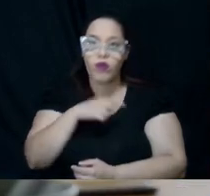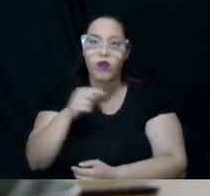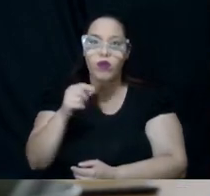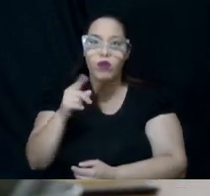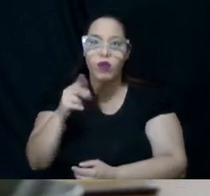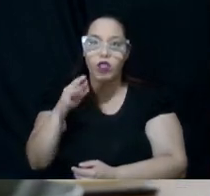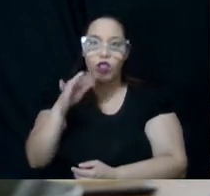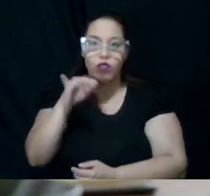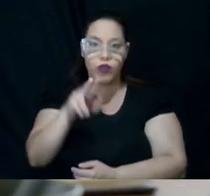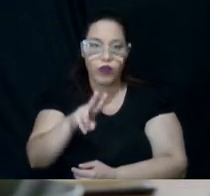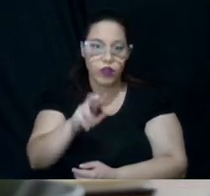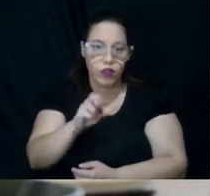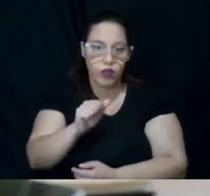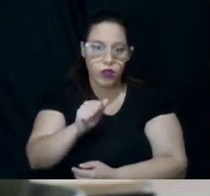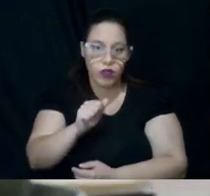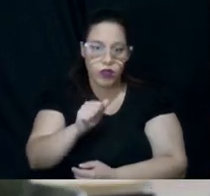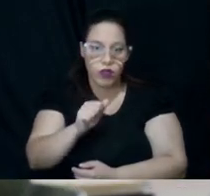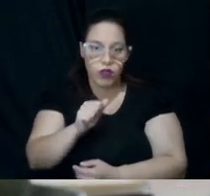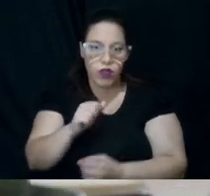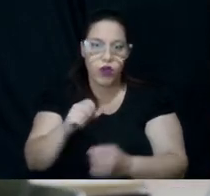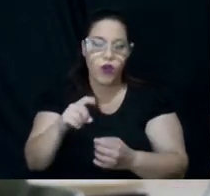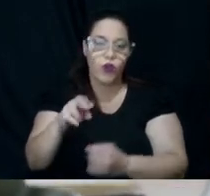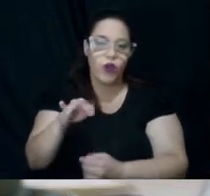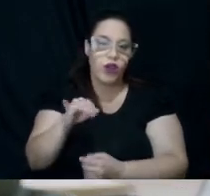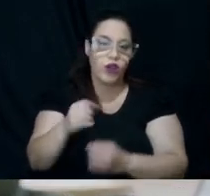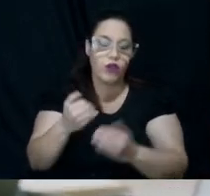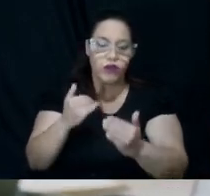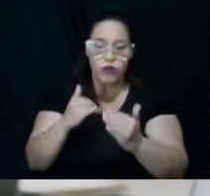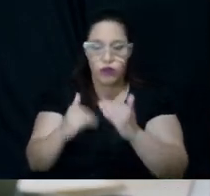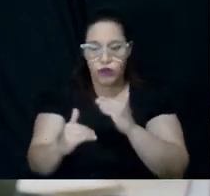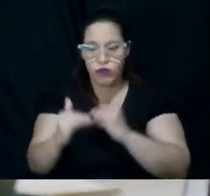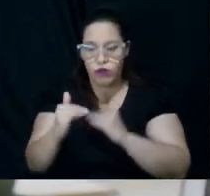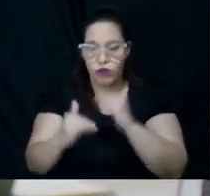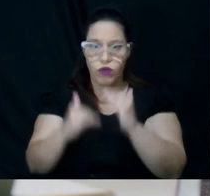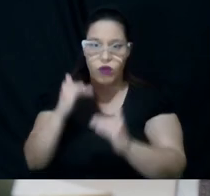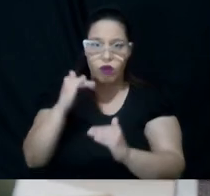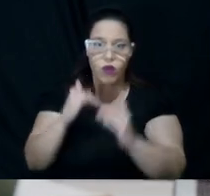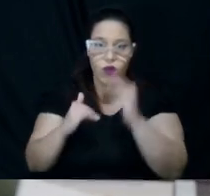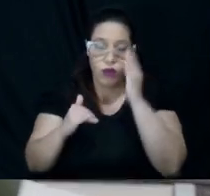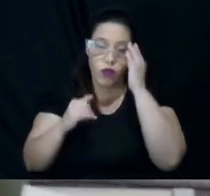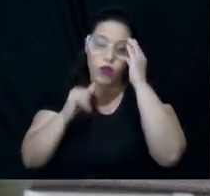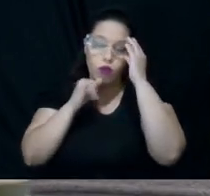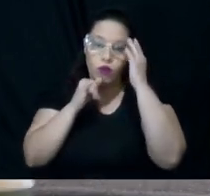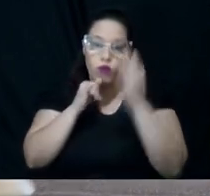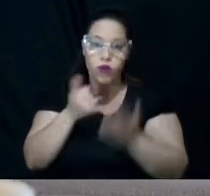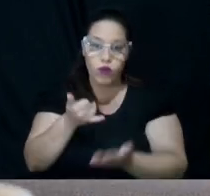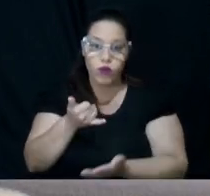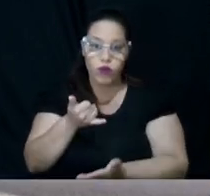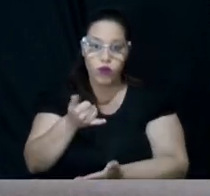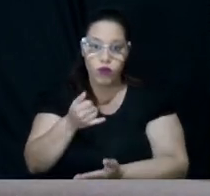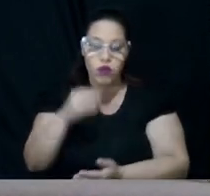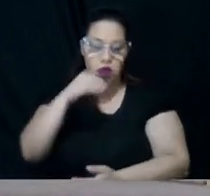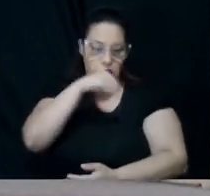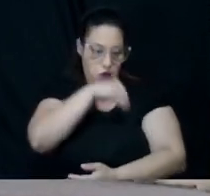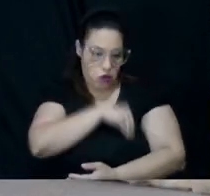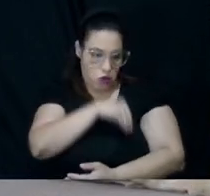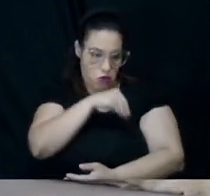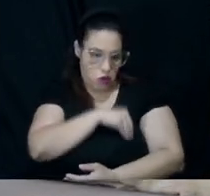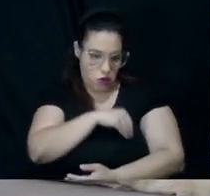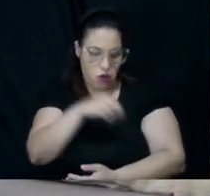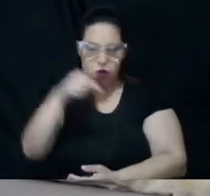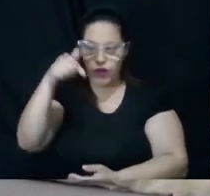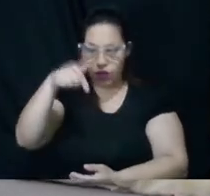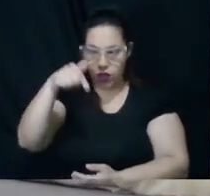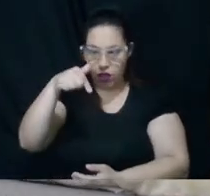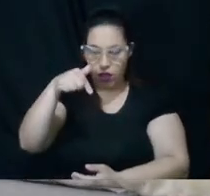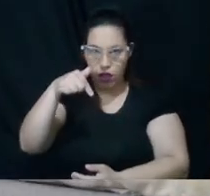o seu fluxo de caixa desencaixou. Hoje é dia 5, como exemplo. Mas o seu salário só entra no dia 7. Nada